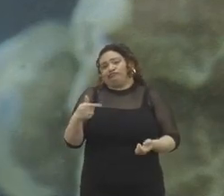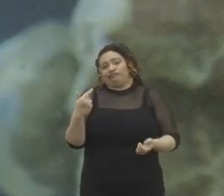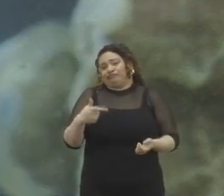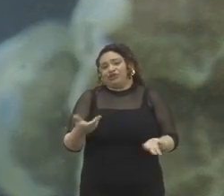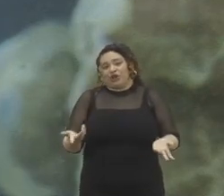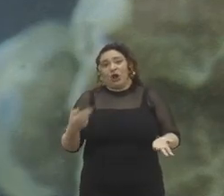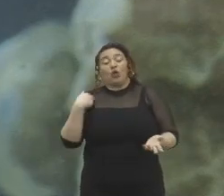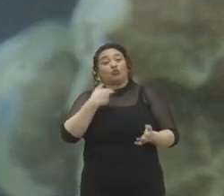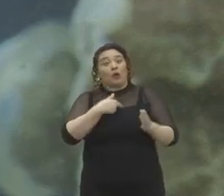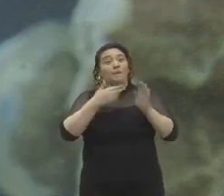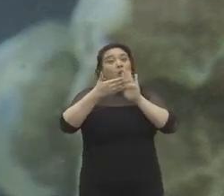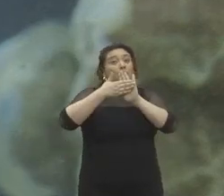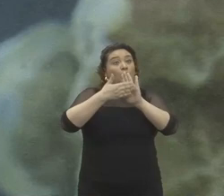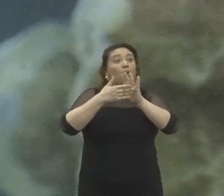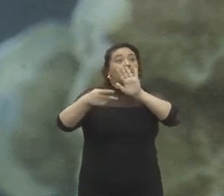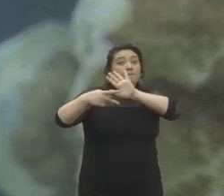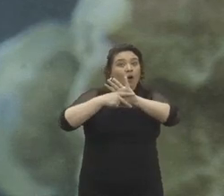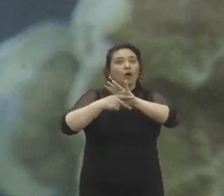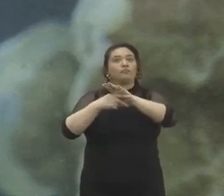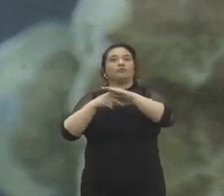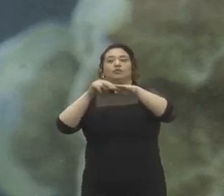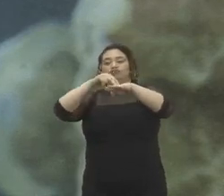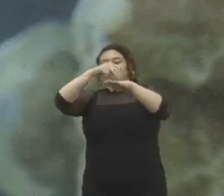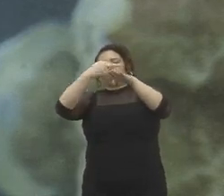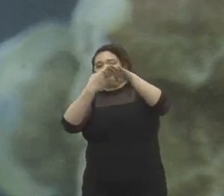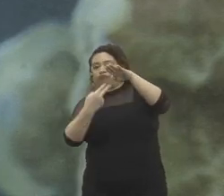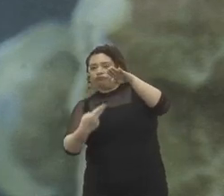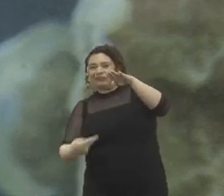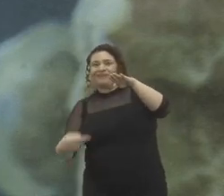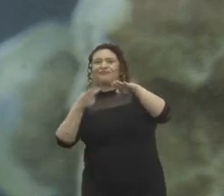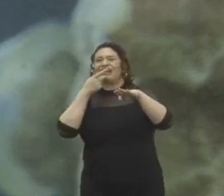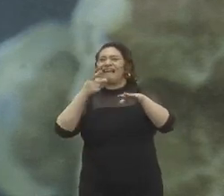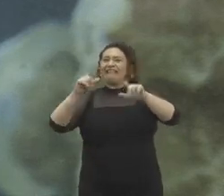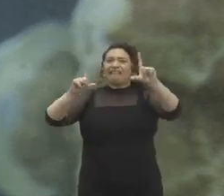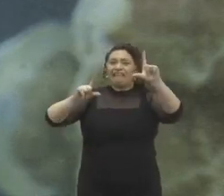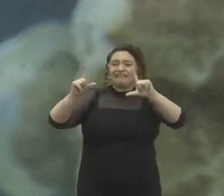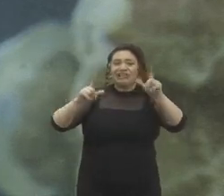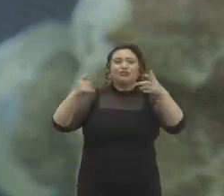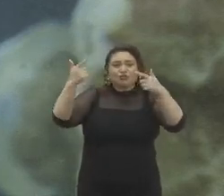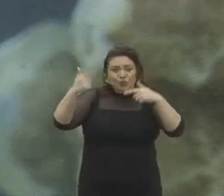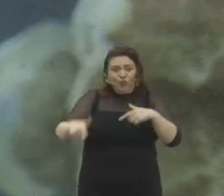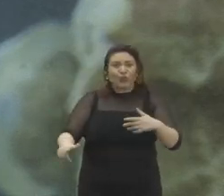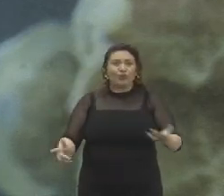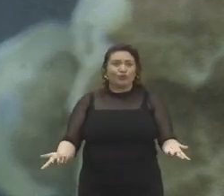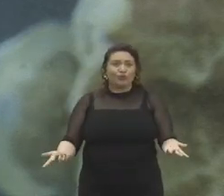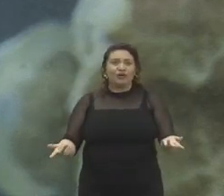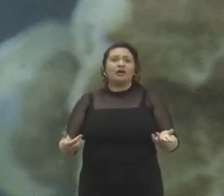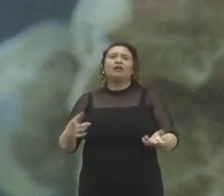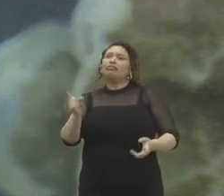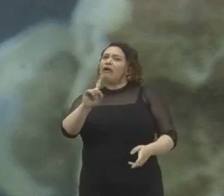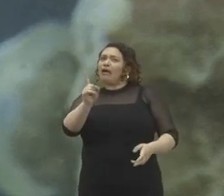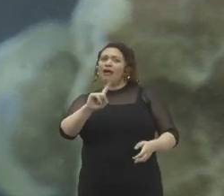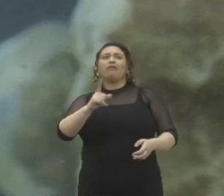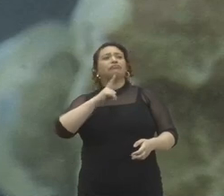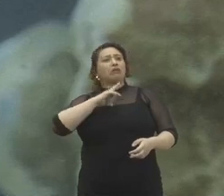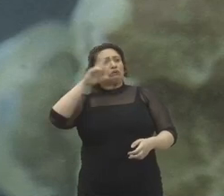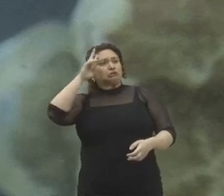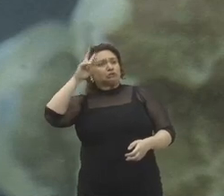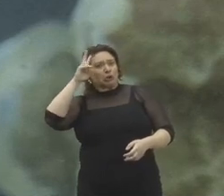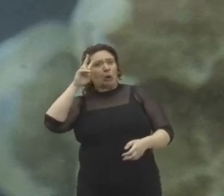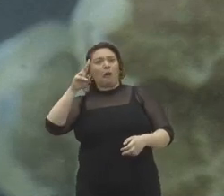propunha matéria de mergulho o cara falar pô TV aquário de novo né Não não é TV aquário tem uma história tem um